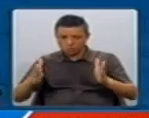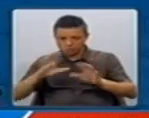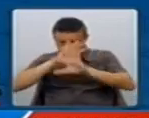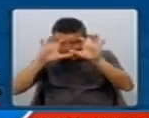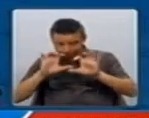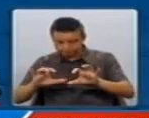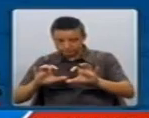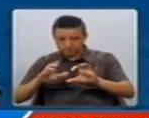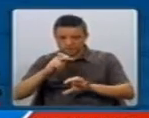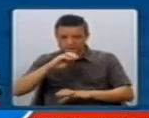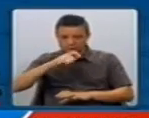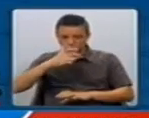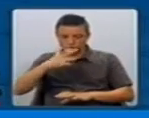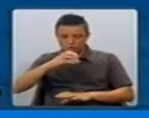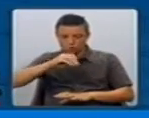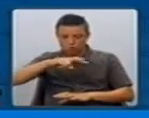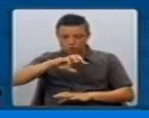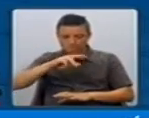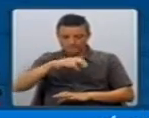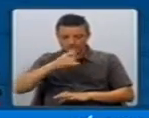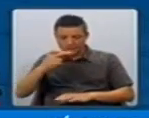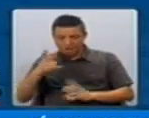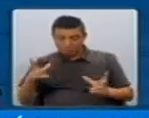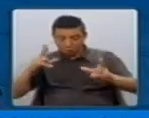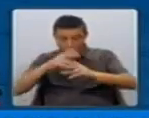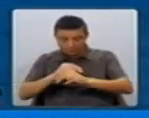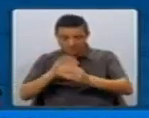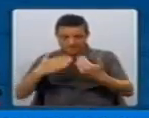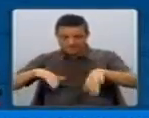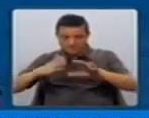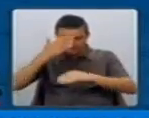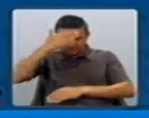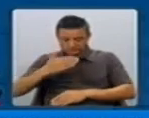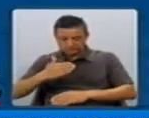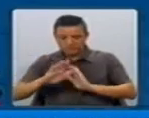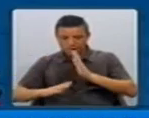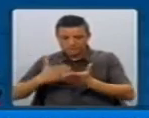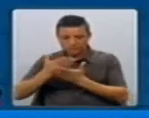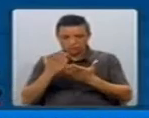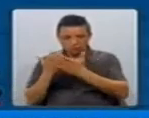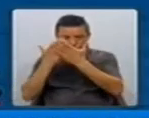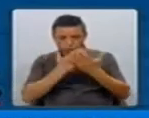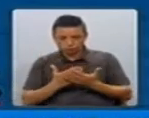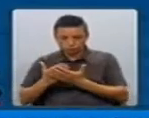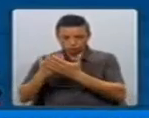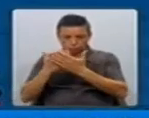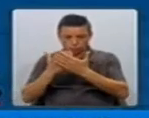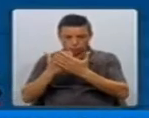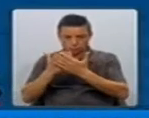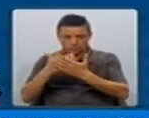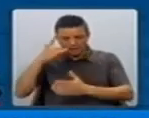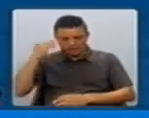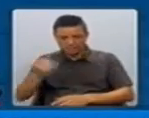da astronomia moderna. Entretanto, também esta semana foi apresentado um outro estudo, uma outra